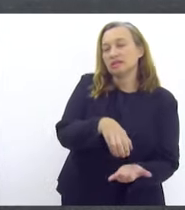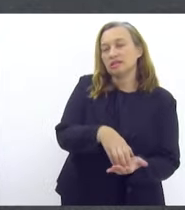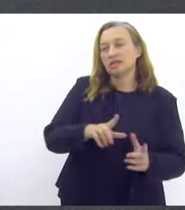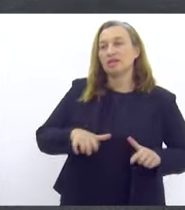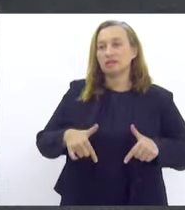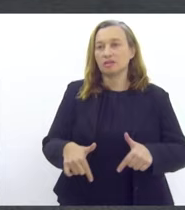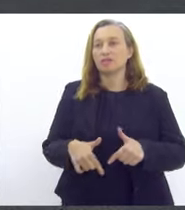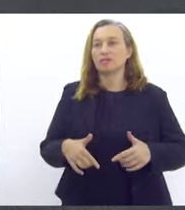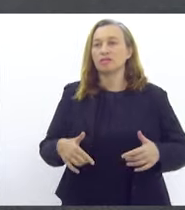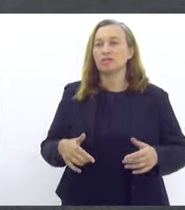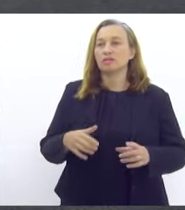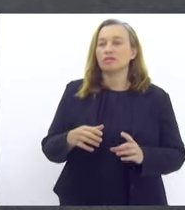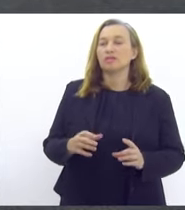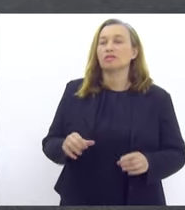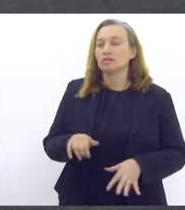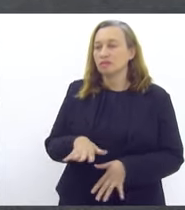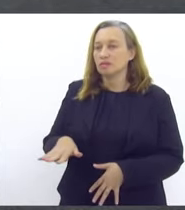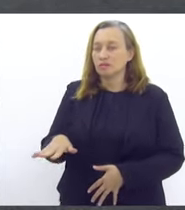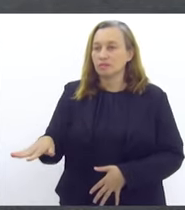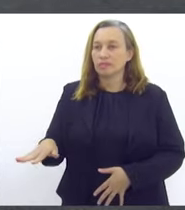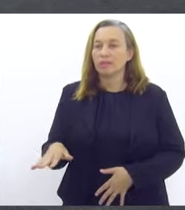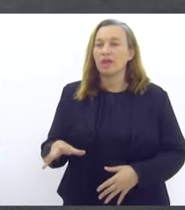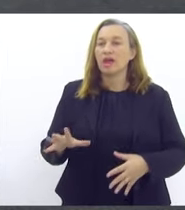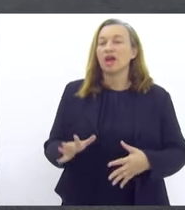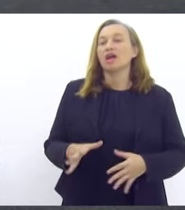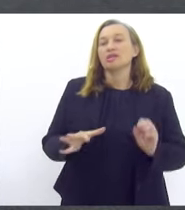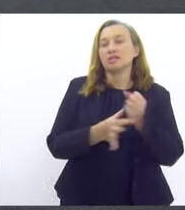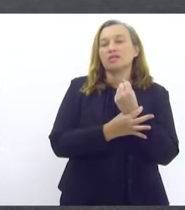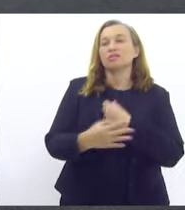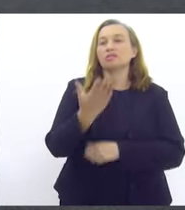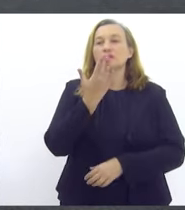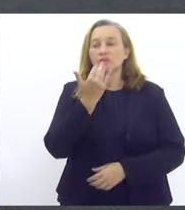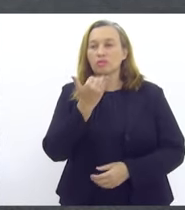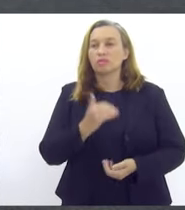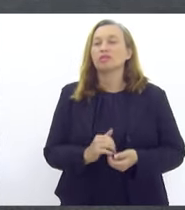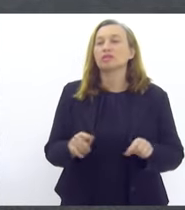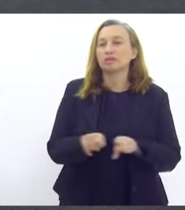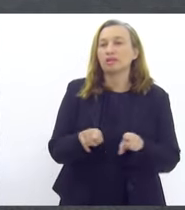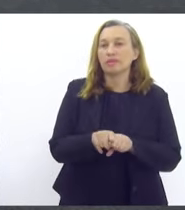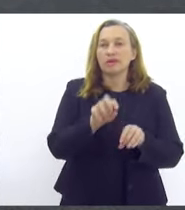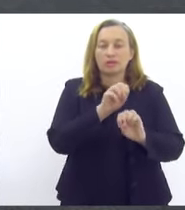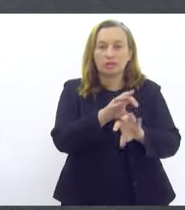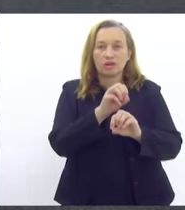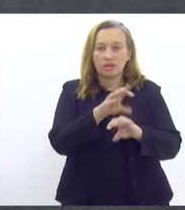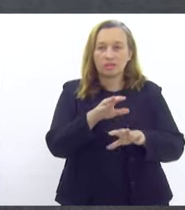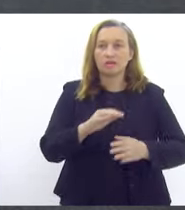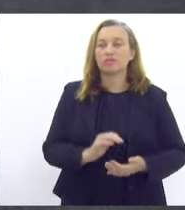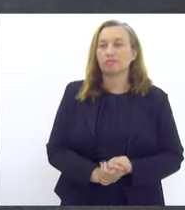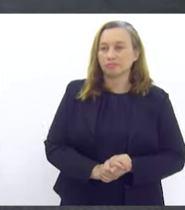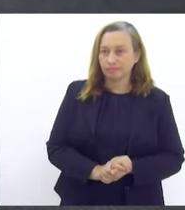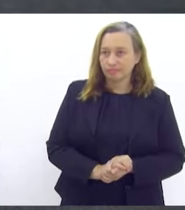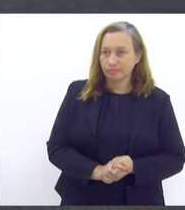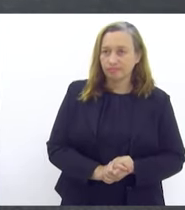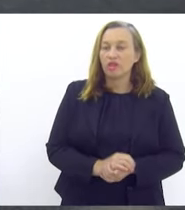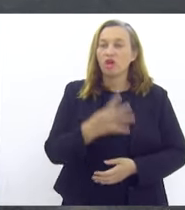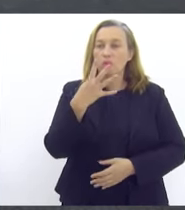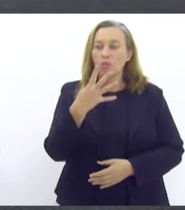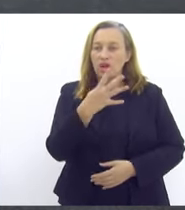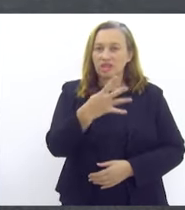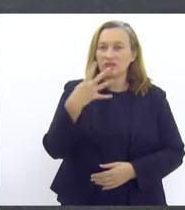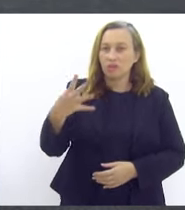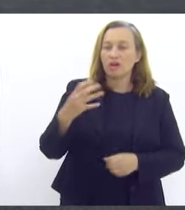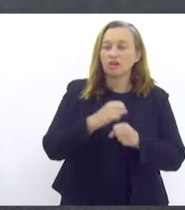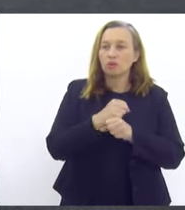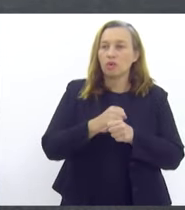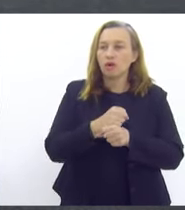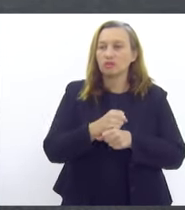faz trabalho relacionado à segurança alimentar e também de educação popular. Tem 44 anos de atuação